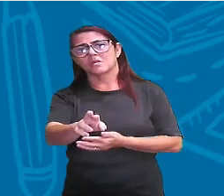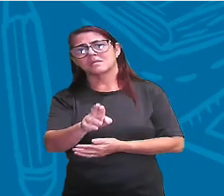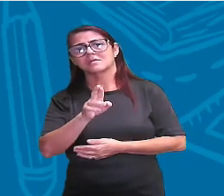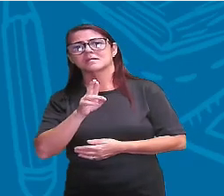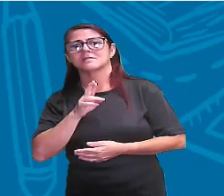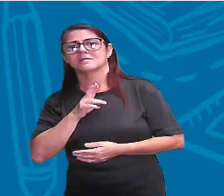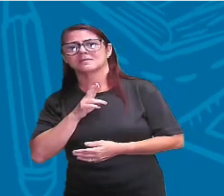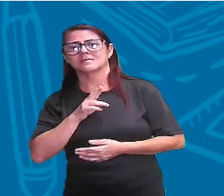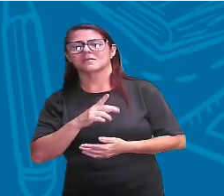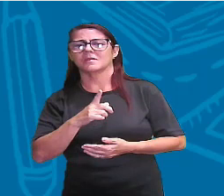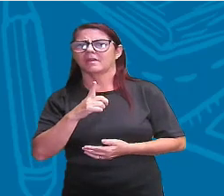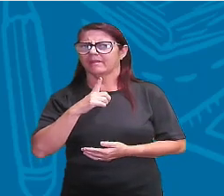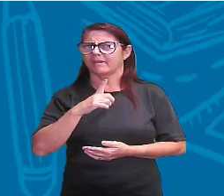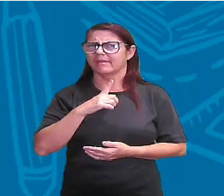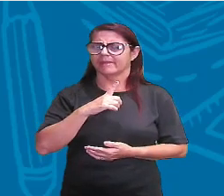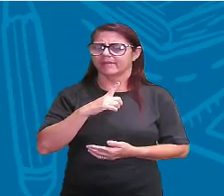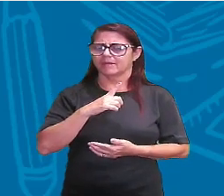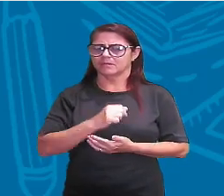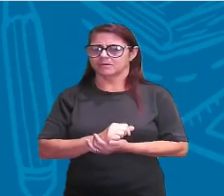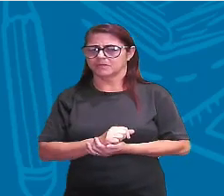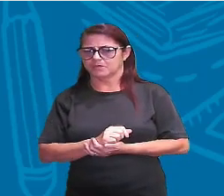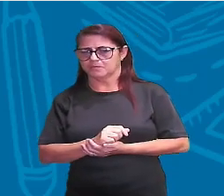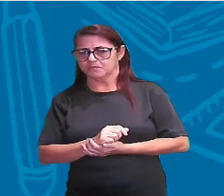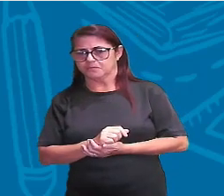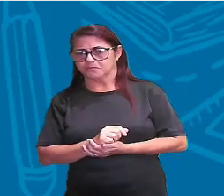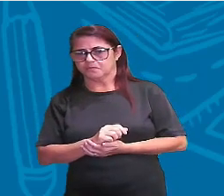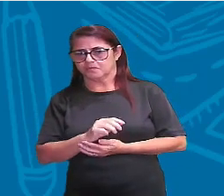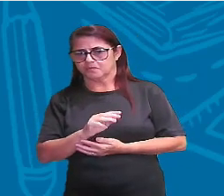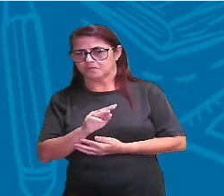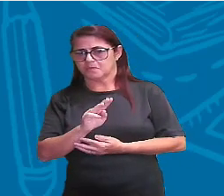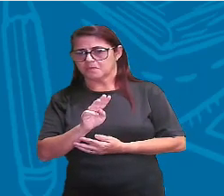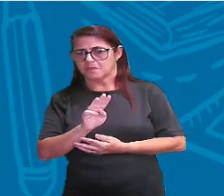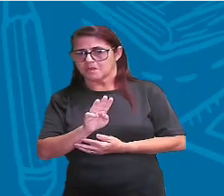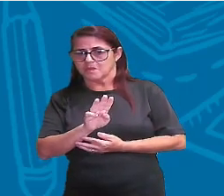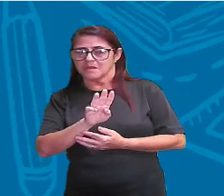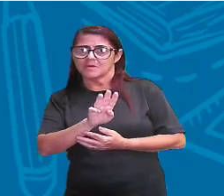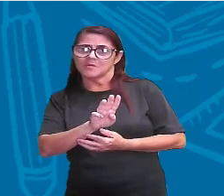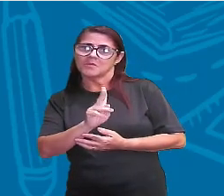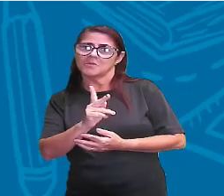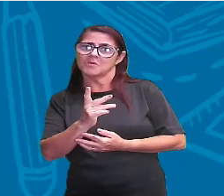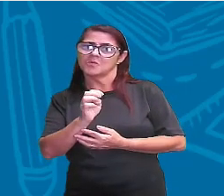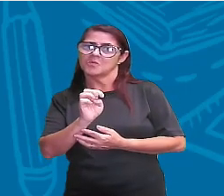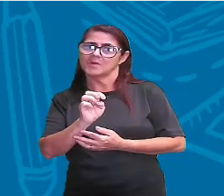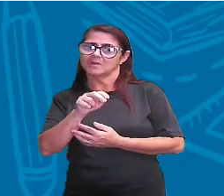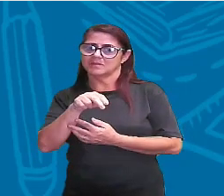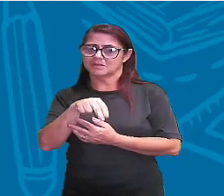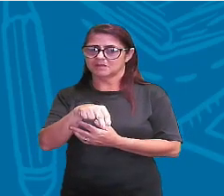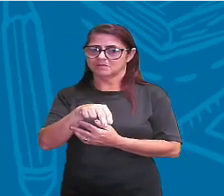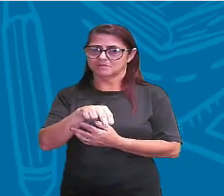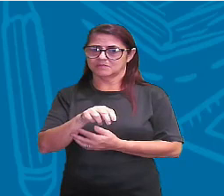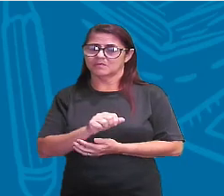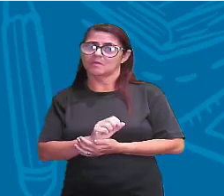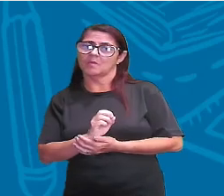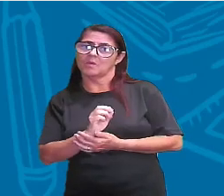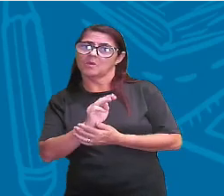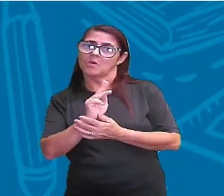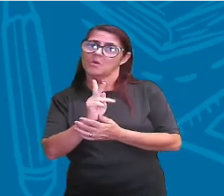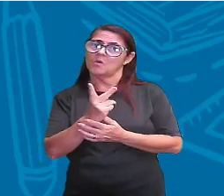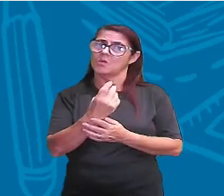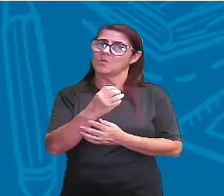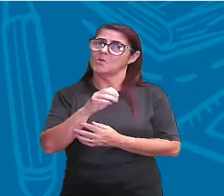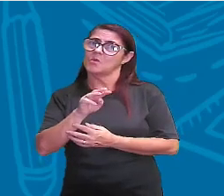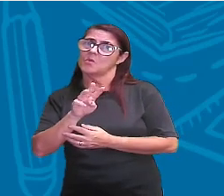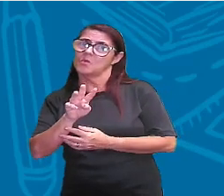responde. Temos também o when, que é quando, e o how, que representa como, quando ele estiver sozinho. Se ele